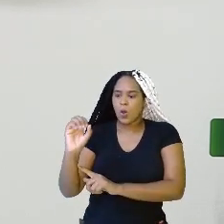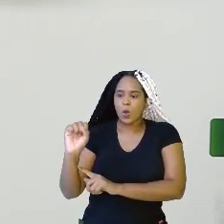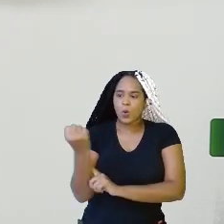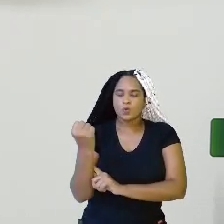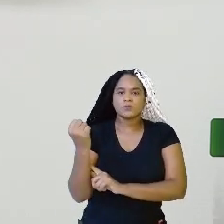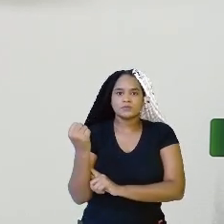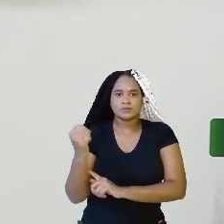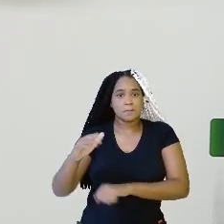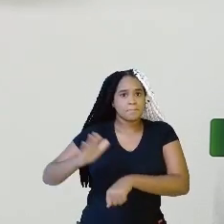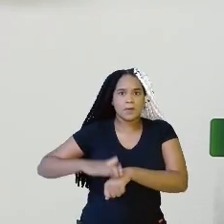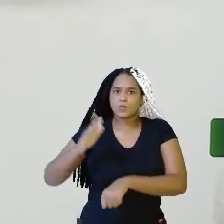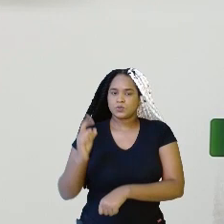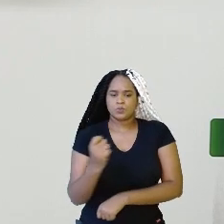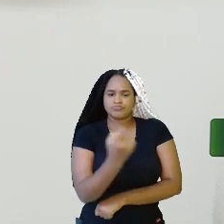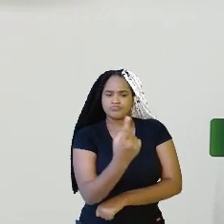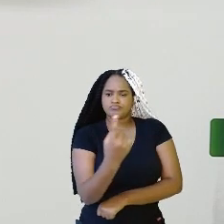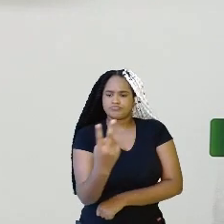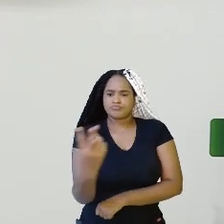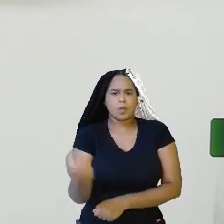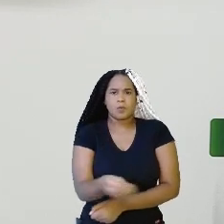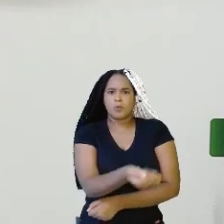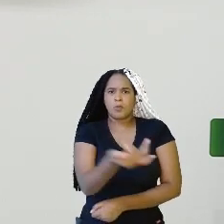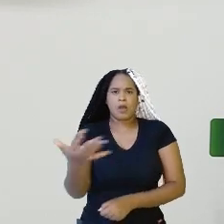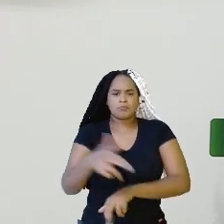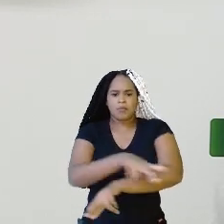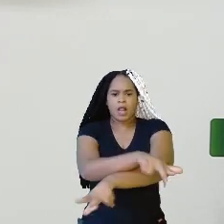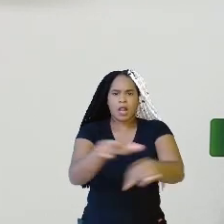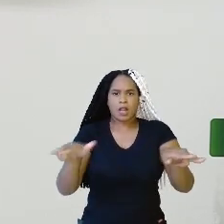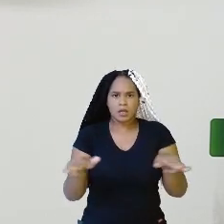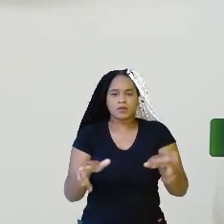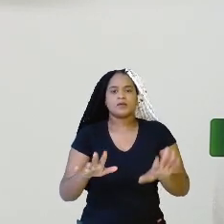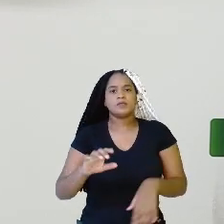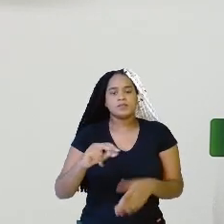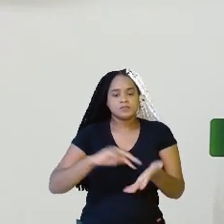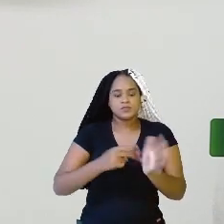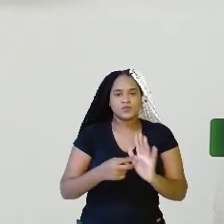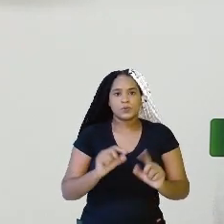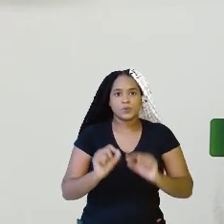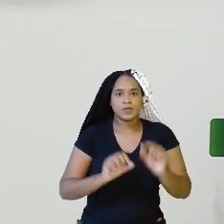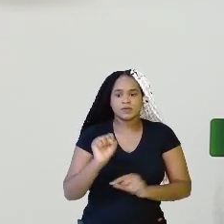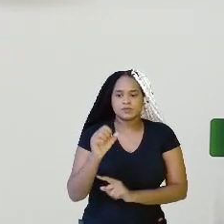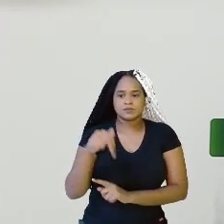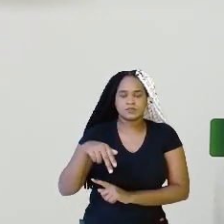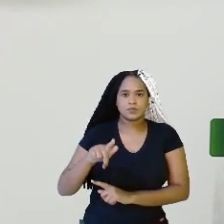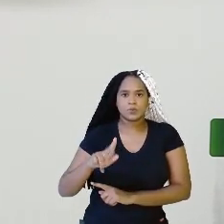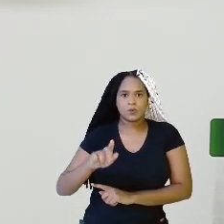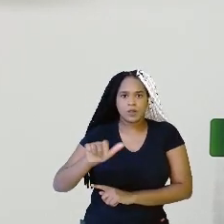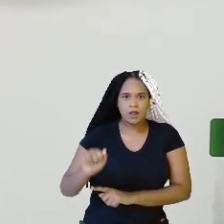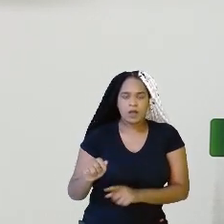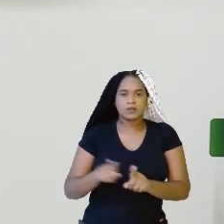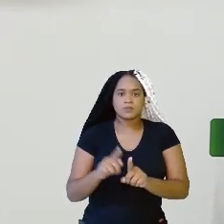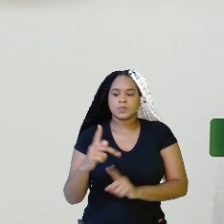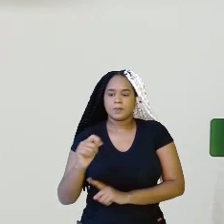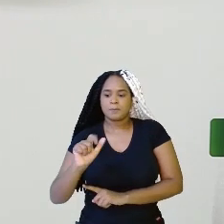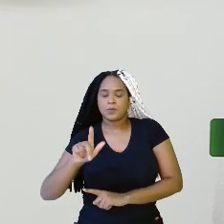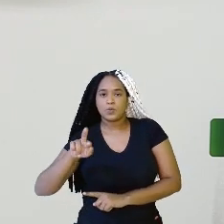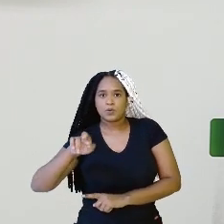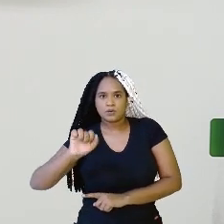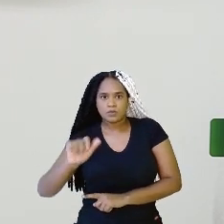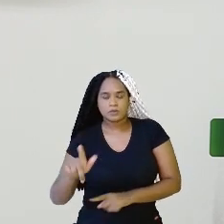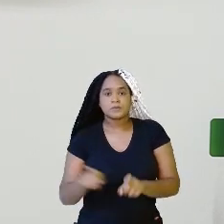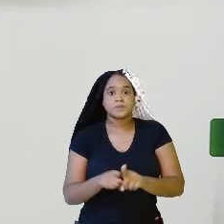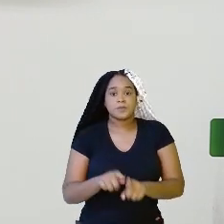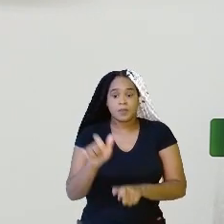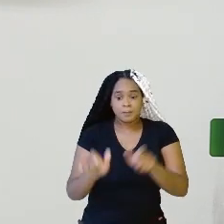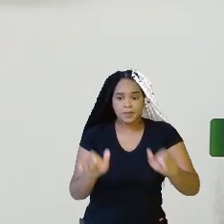dizer que tem mais de um, 2, 3, quantos forem. Então, isso é singular e plural, deu para lembrar, não é? E também pessoa, porque o verbo